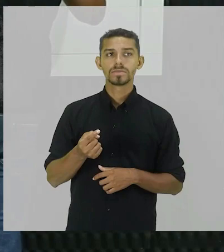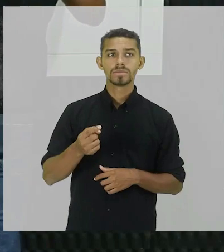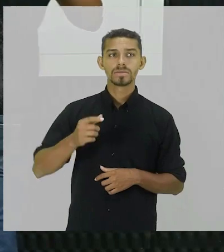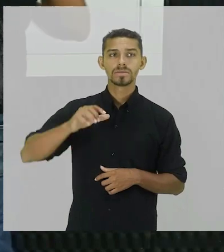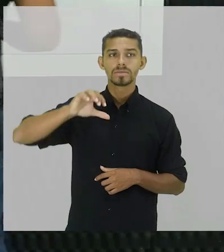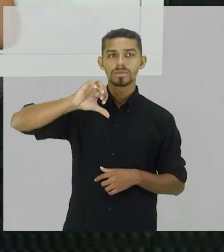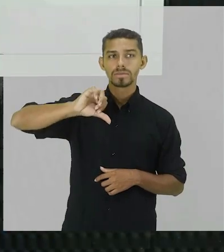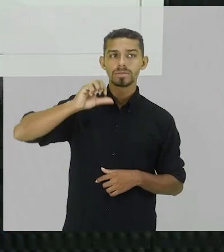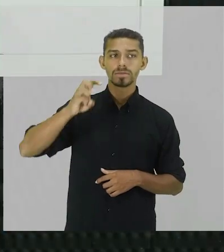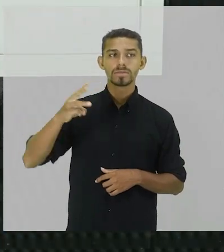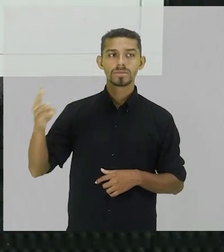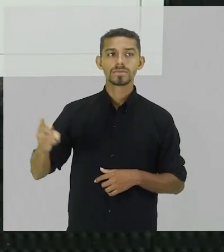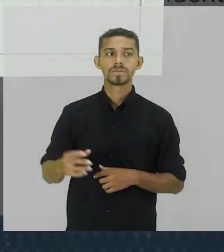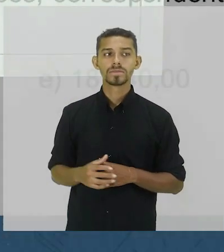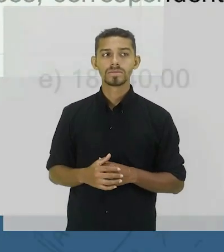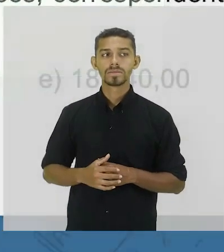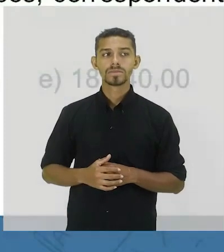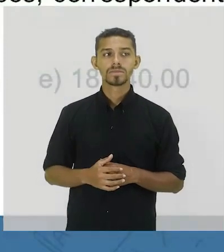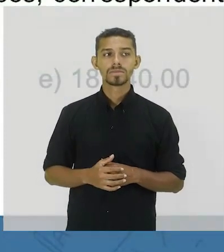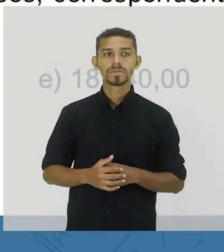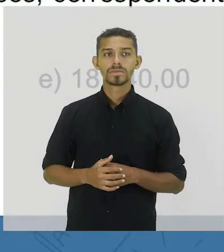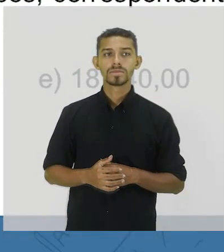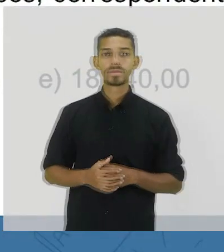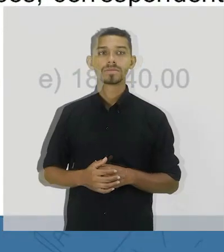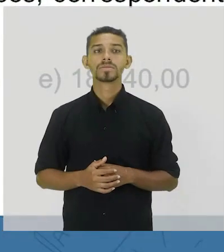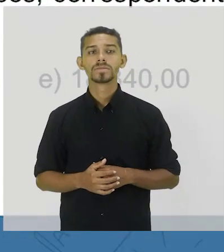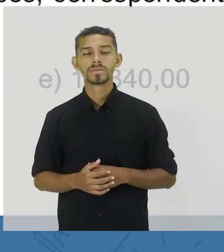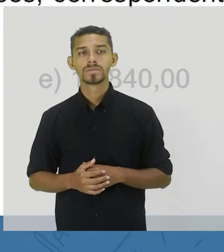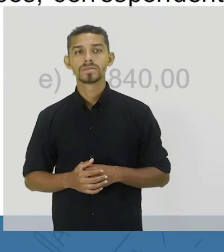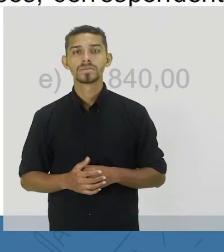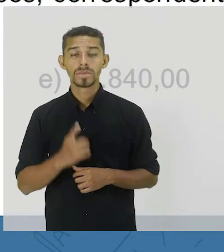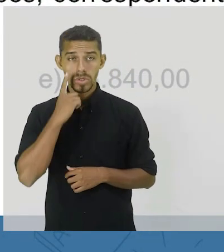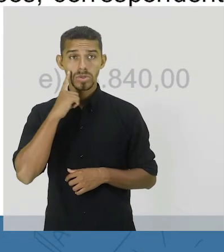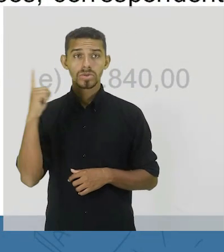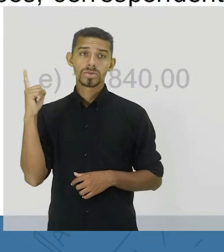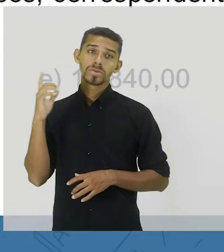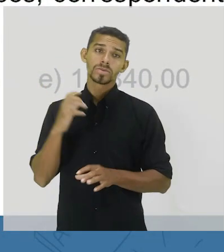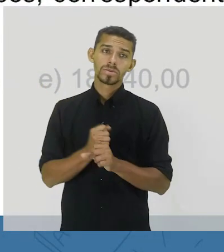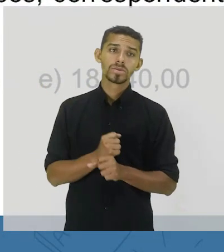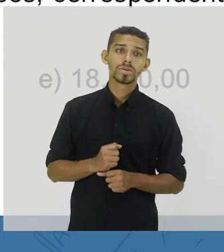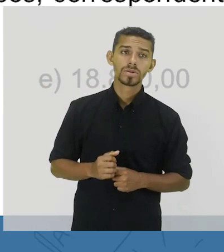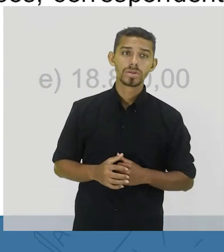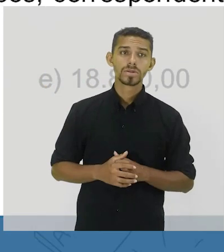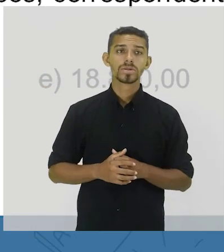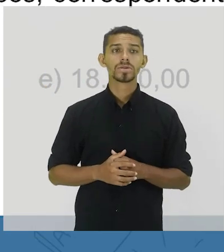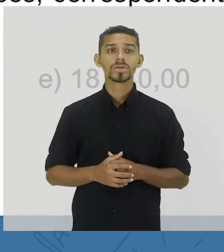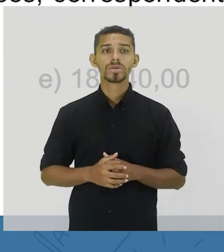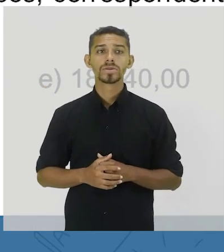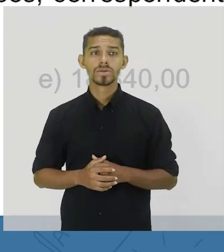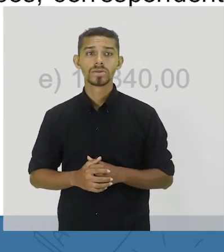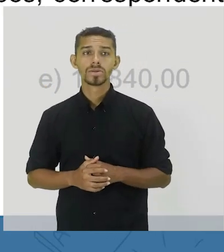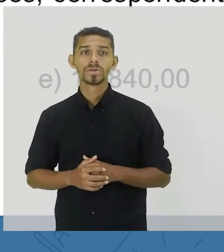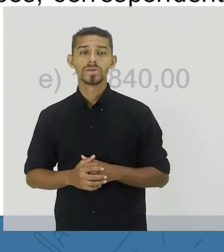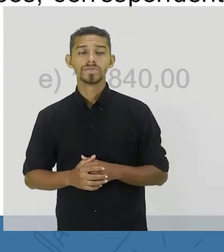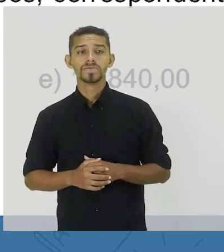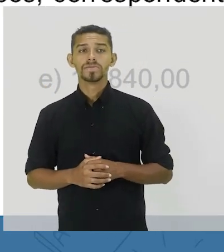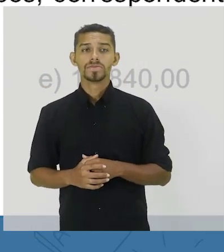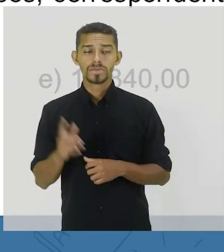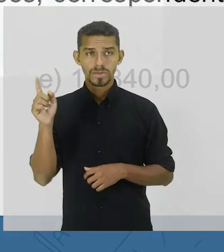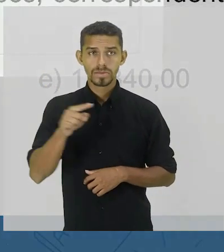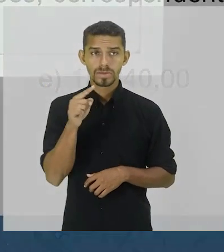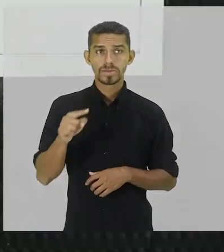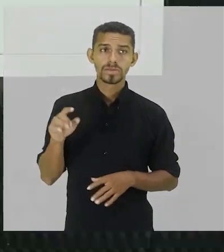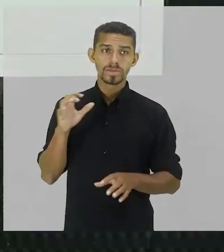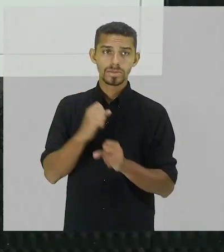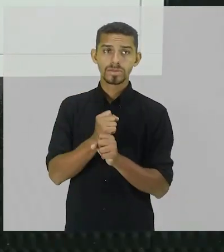33.933, uma coisa assim, 34. Se você multiplicar isso aí